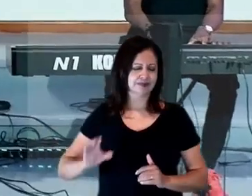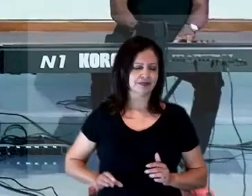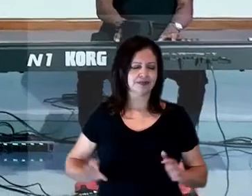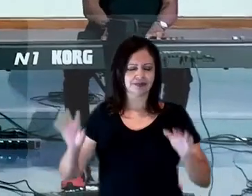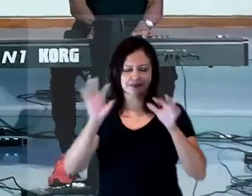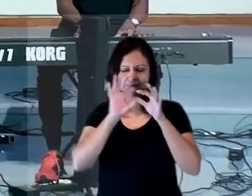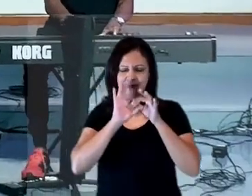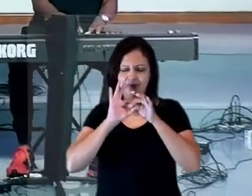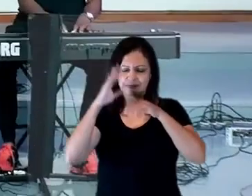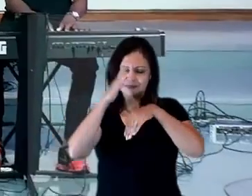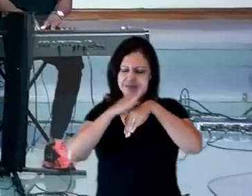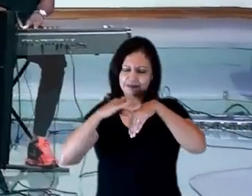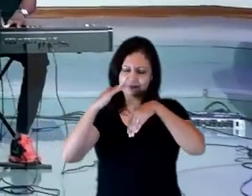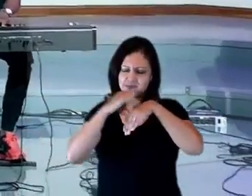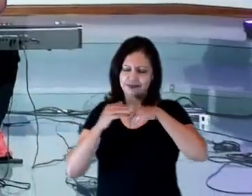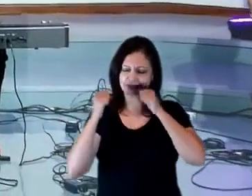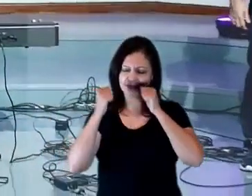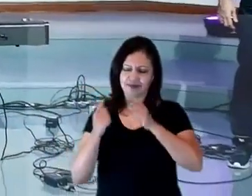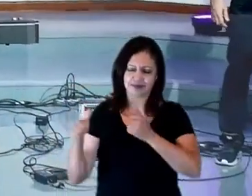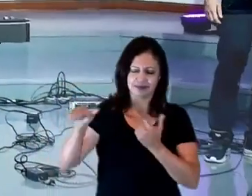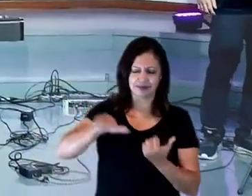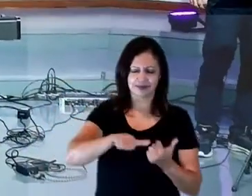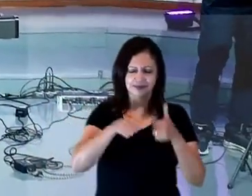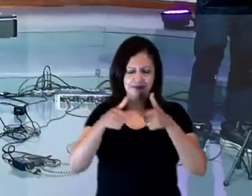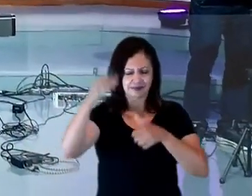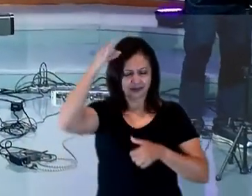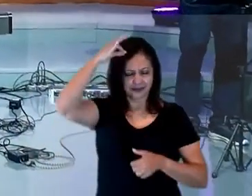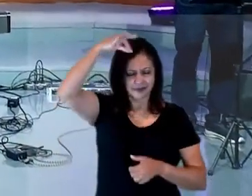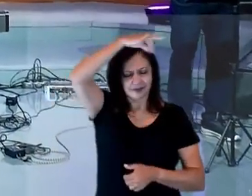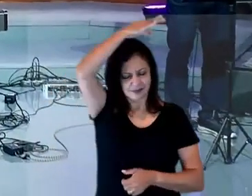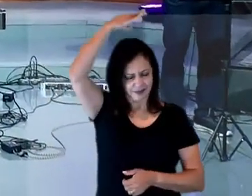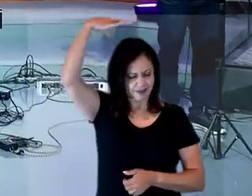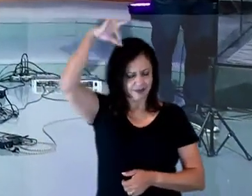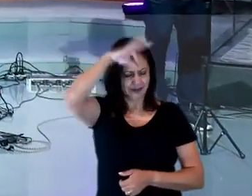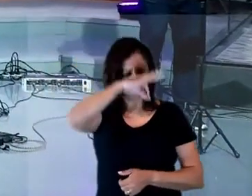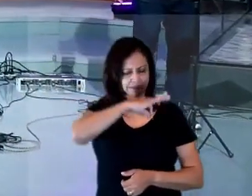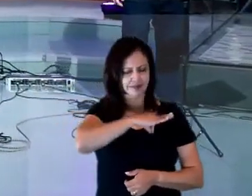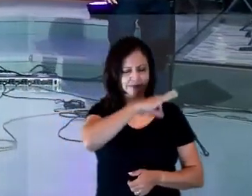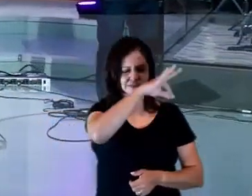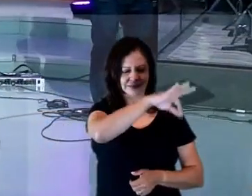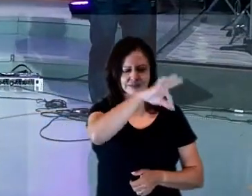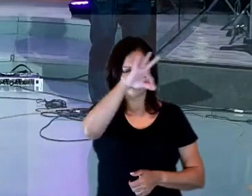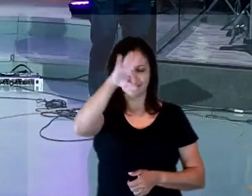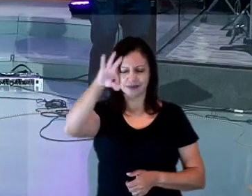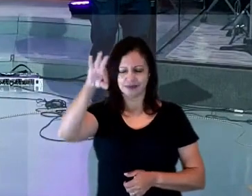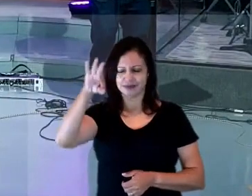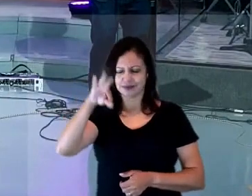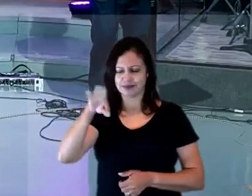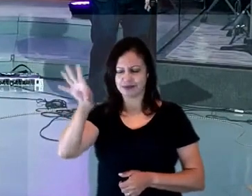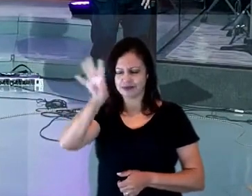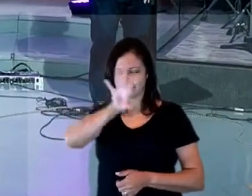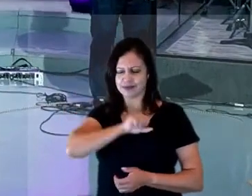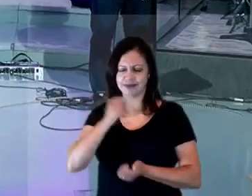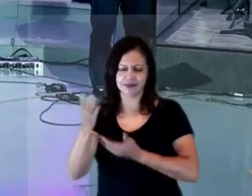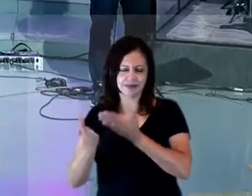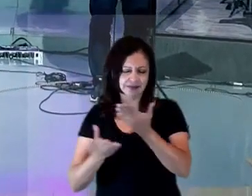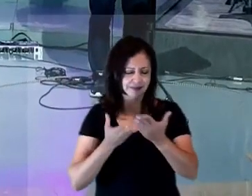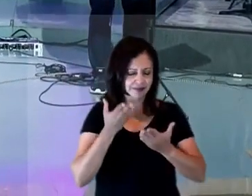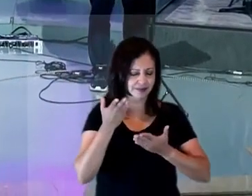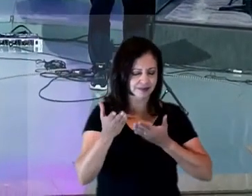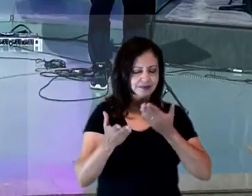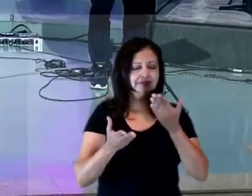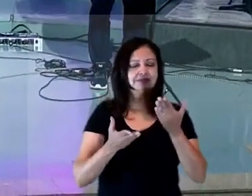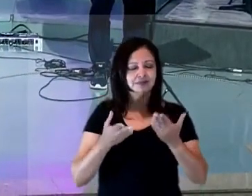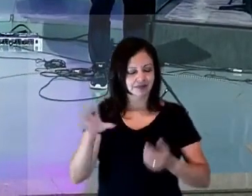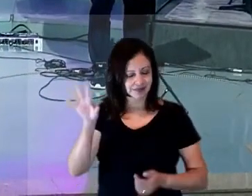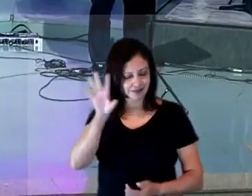a consolação, o poder e o batismo no Espírito Santo, seja com a igreja que ama um ao outro, com